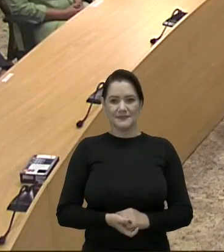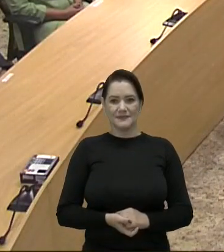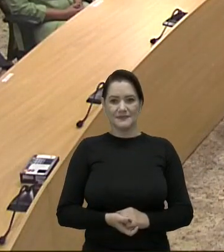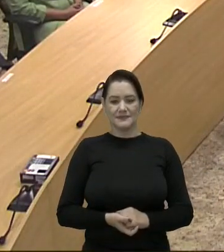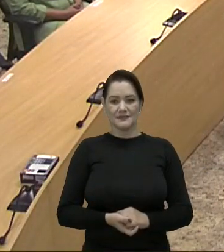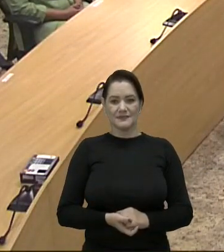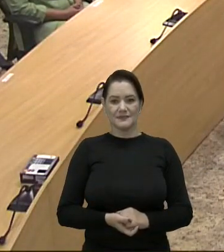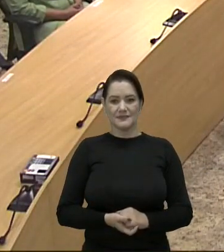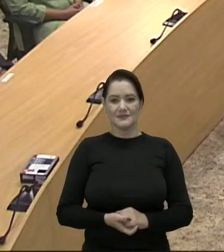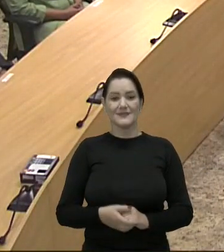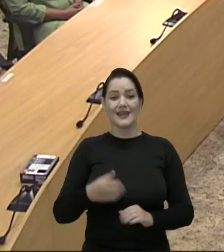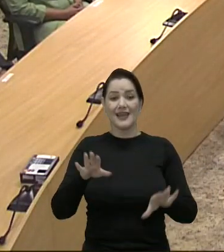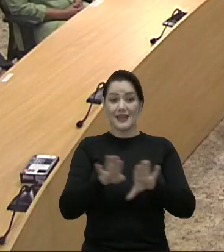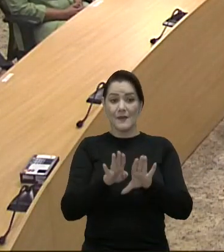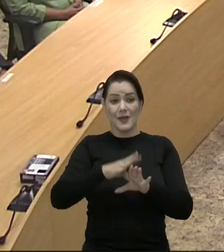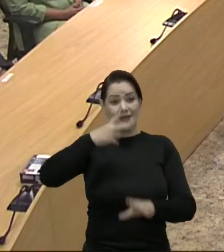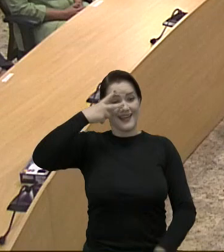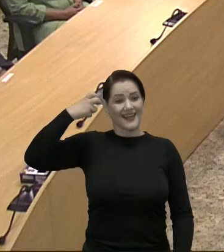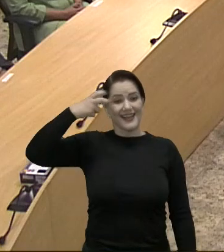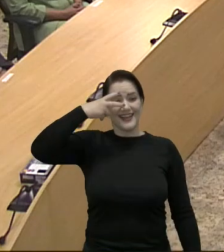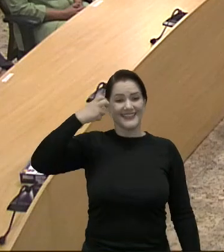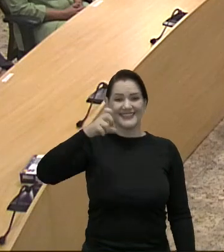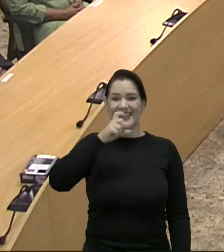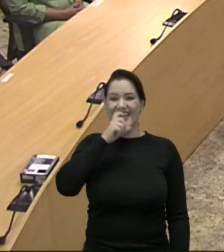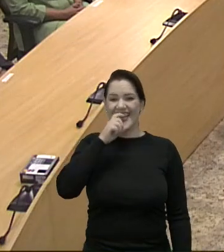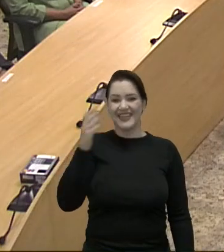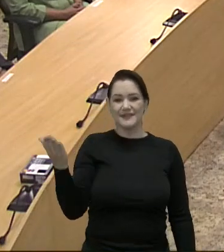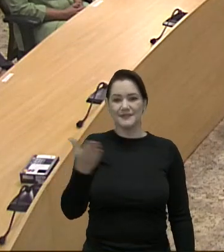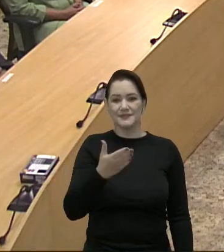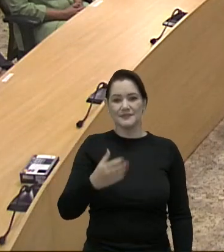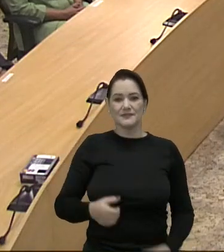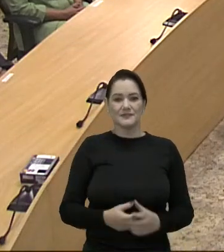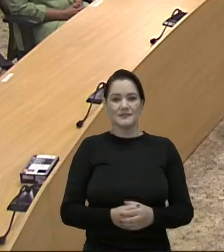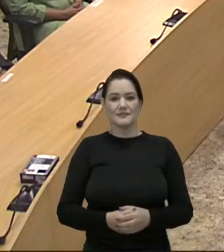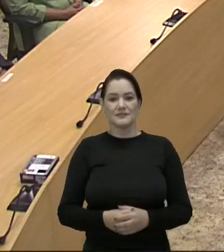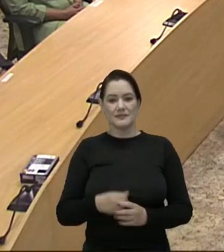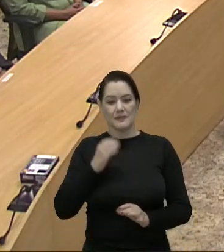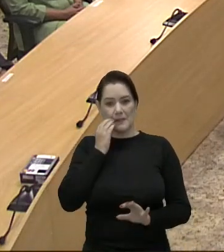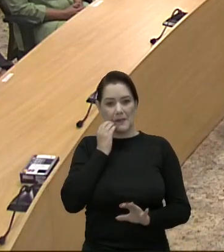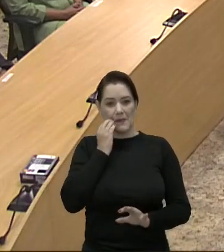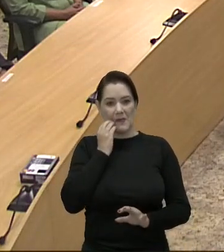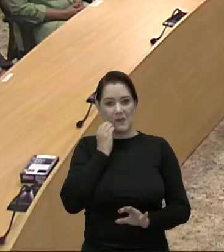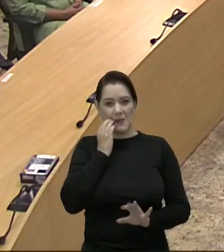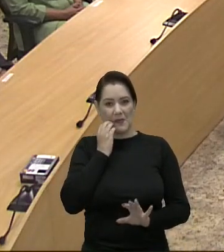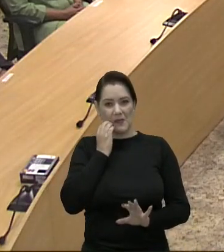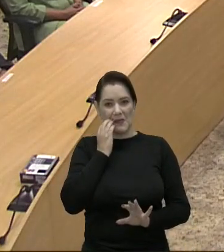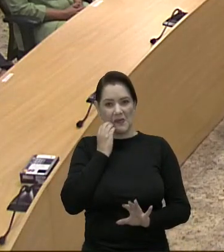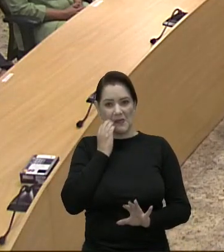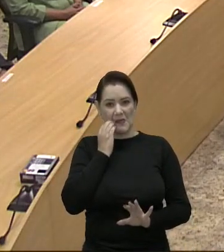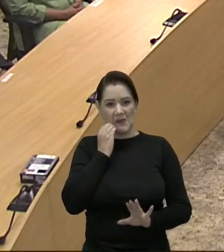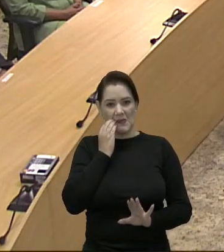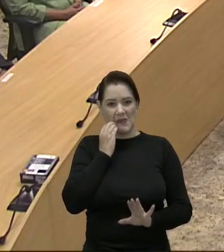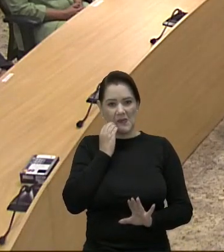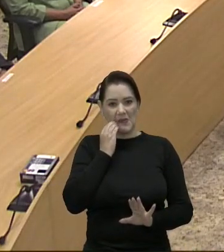A Elisa também. A minha amiga vereadora Elisa, o vereador Dentinho convidando, tá bom? Primeiro,